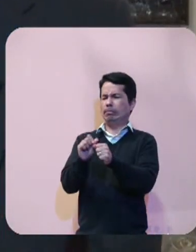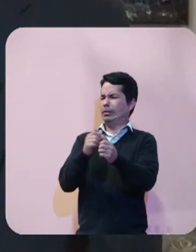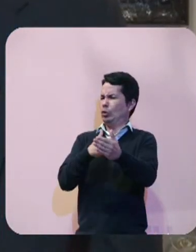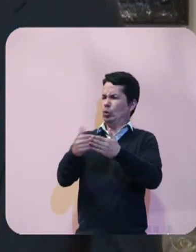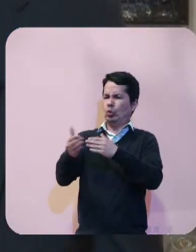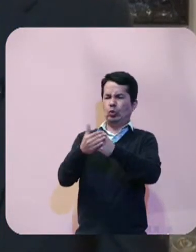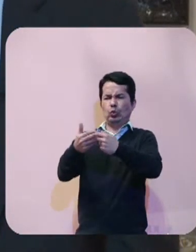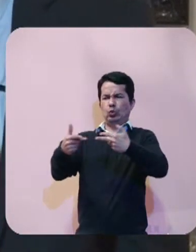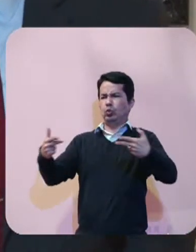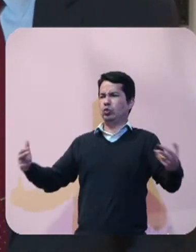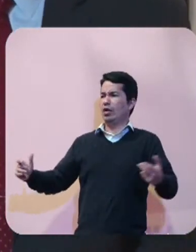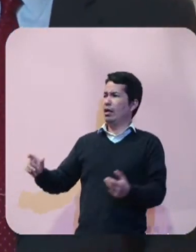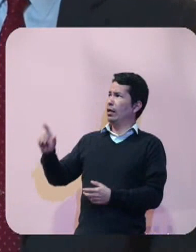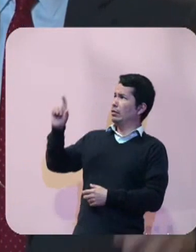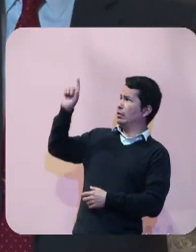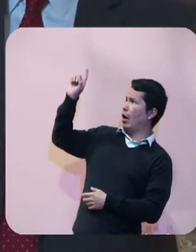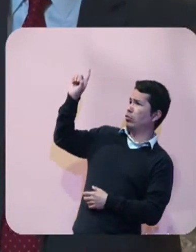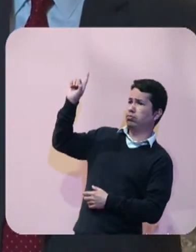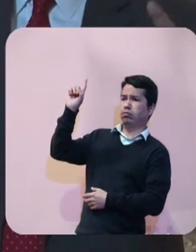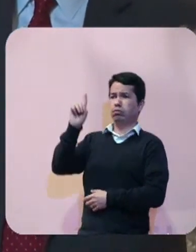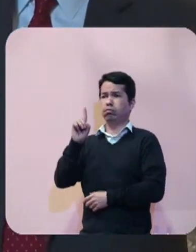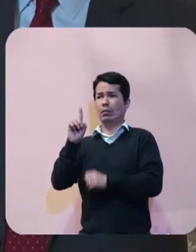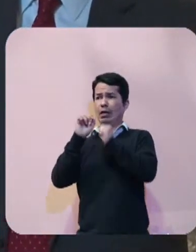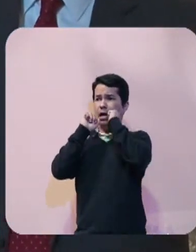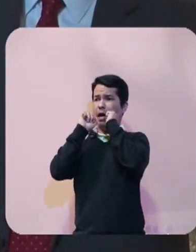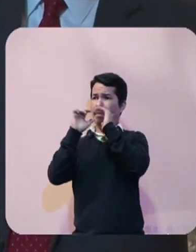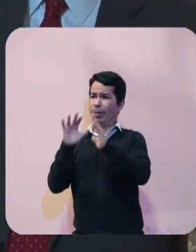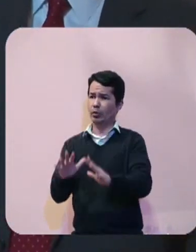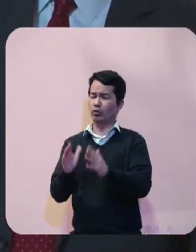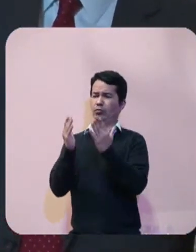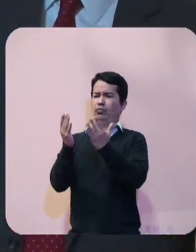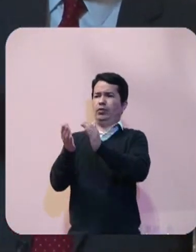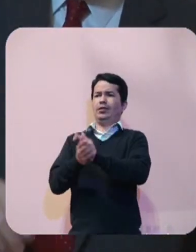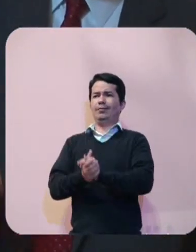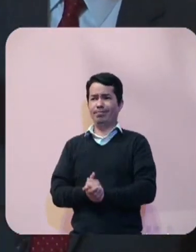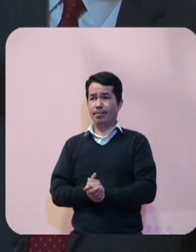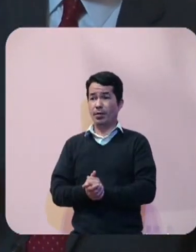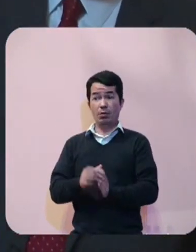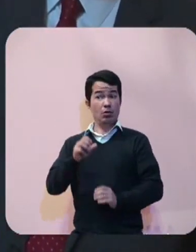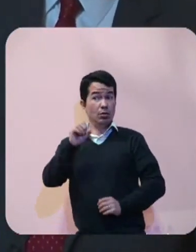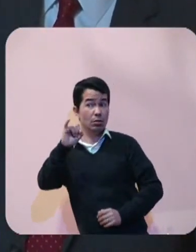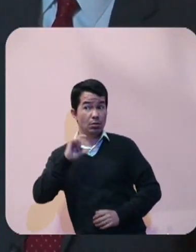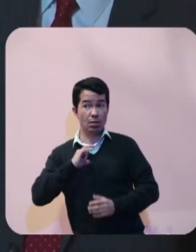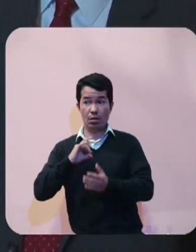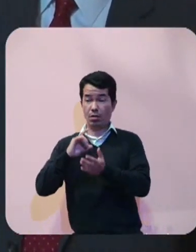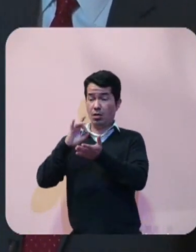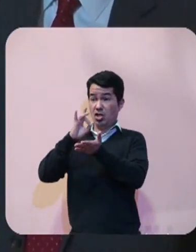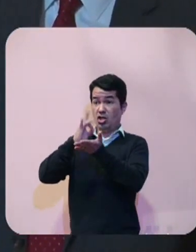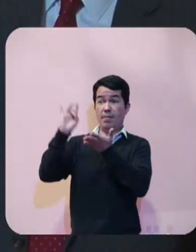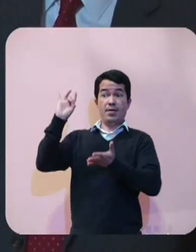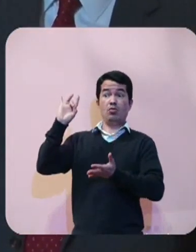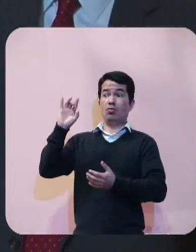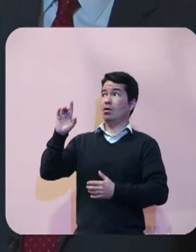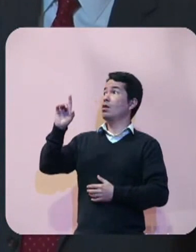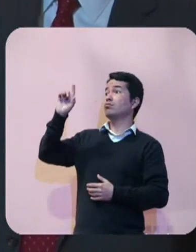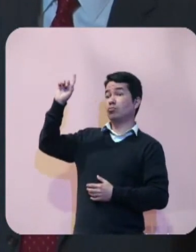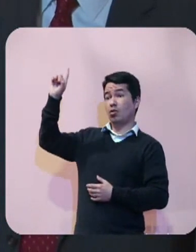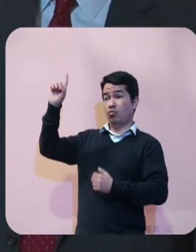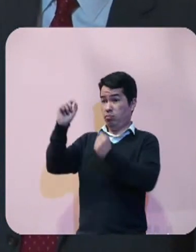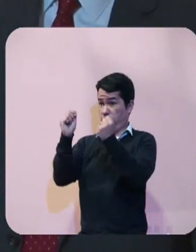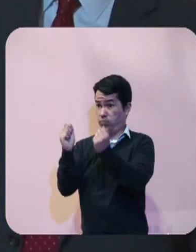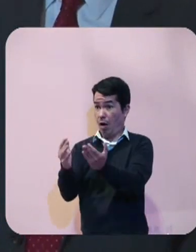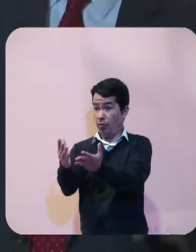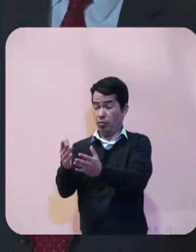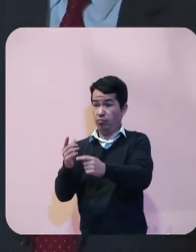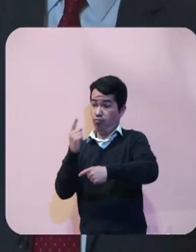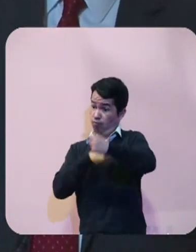O Senhor concederá que sejam derrotados diante de vocês os inimigos que os atacarem. Virão a vocês por